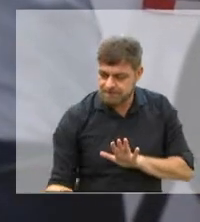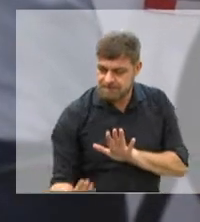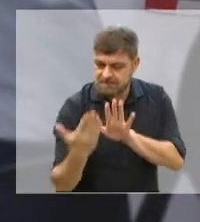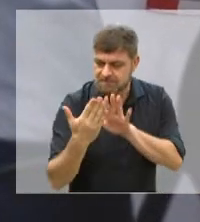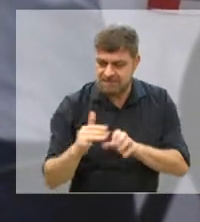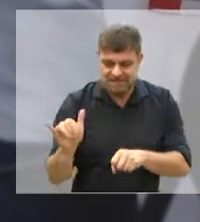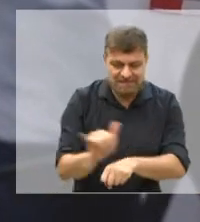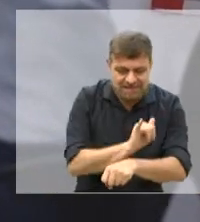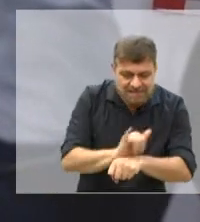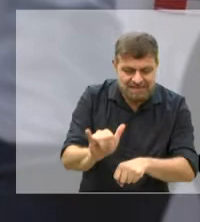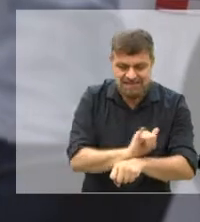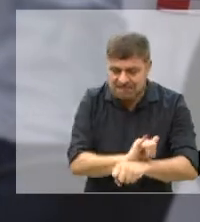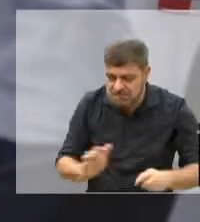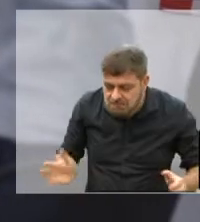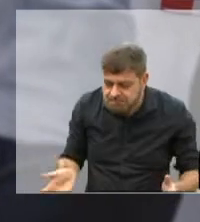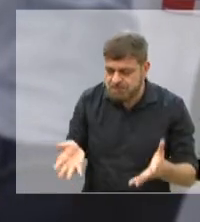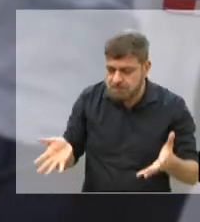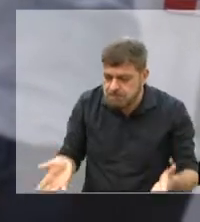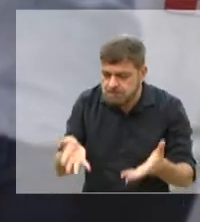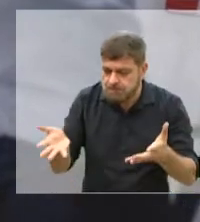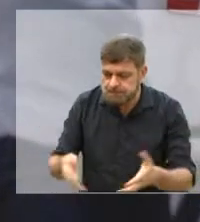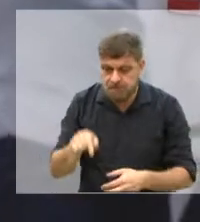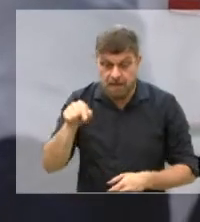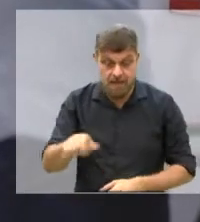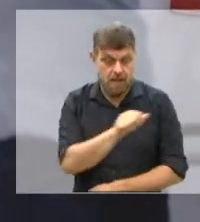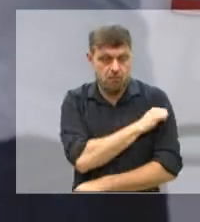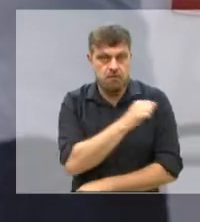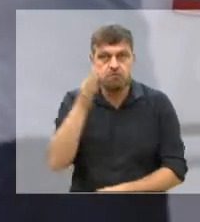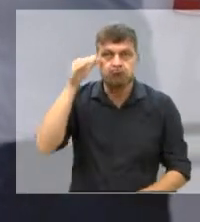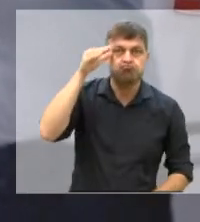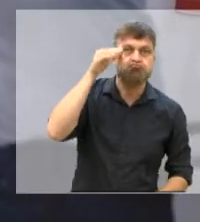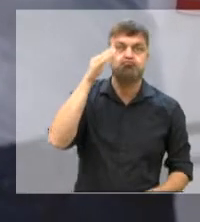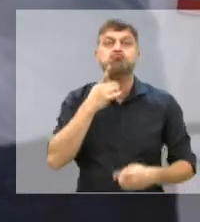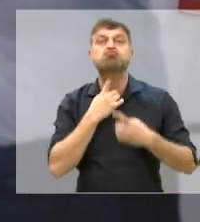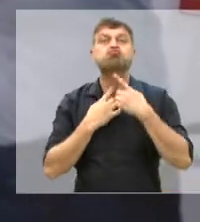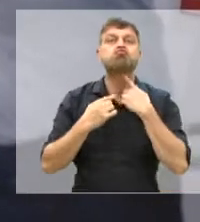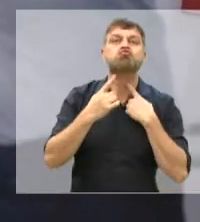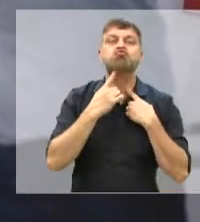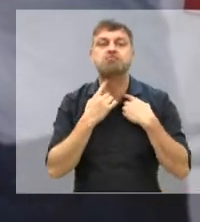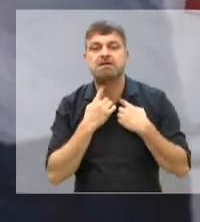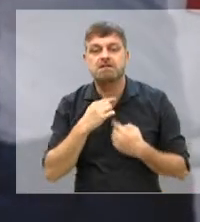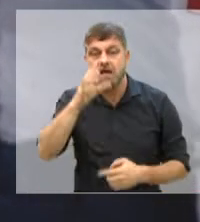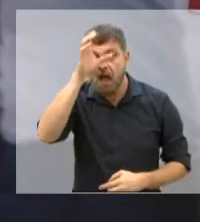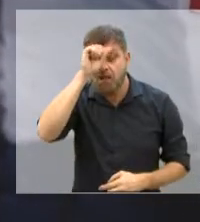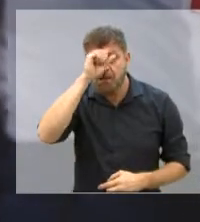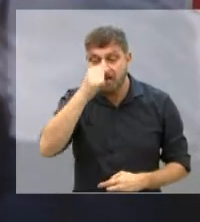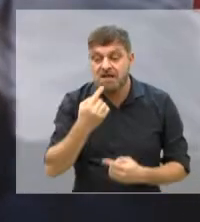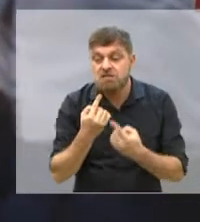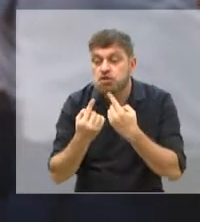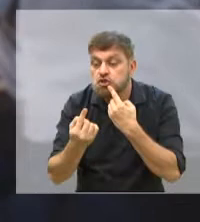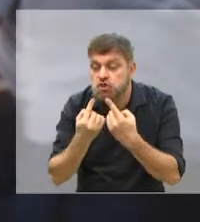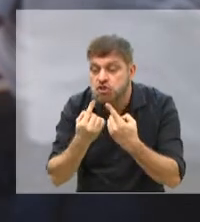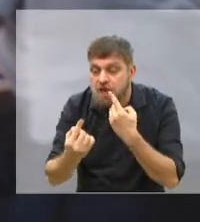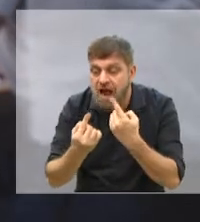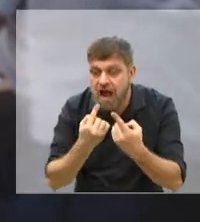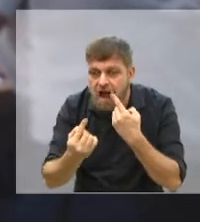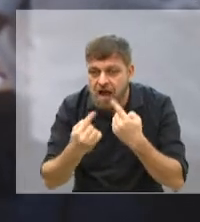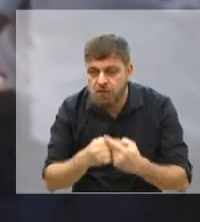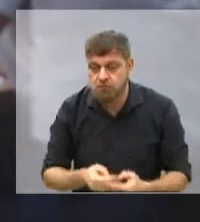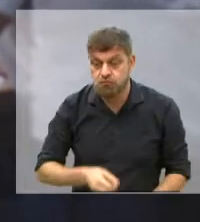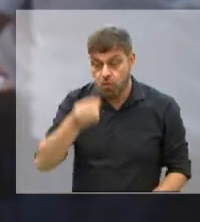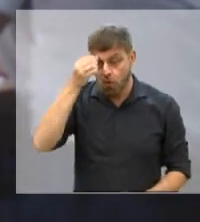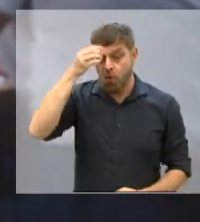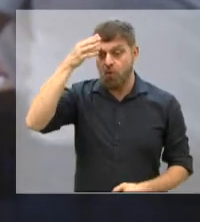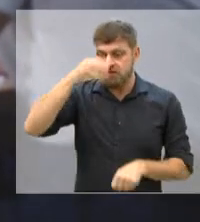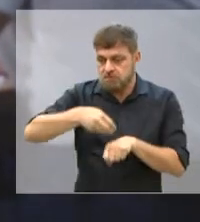criando mecanismos que desencadeiem nos estudantes esse movimento de vir para o diálogo com você e com o conhecimento que você está trabalhando,